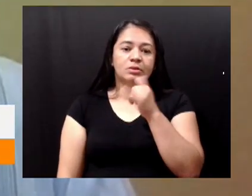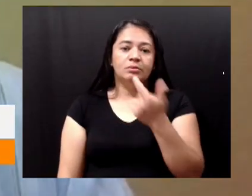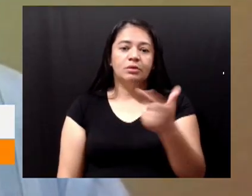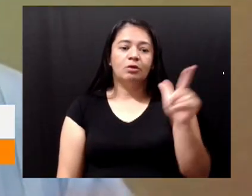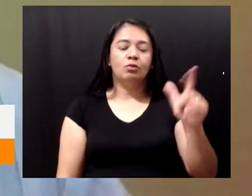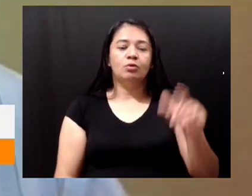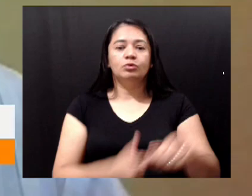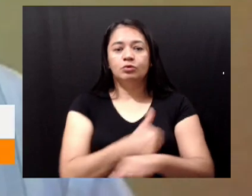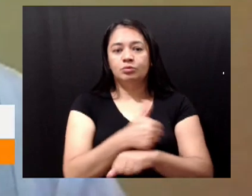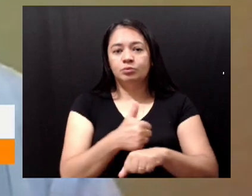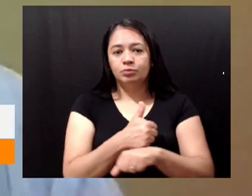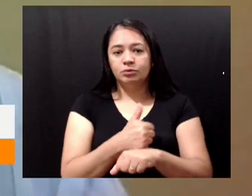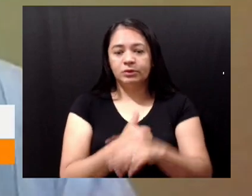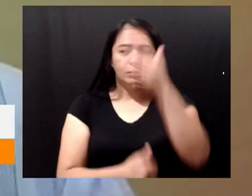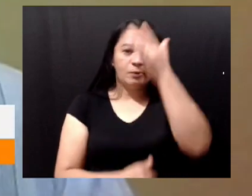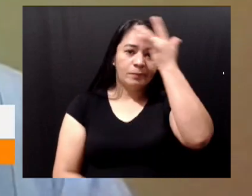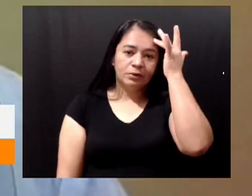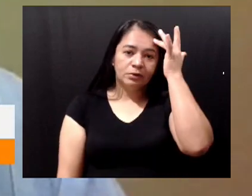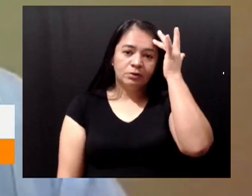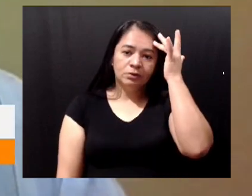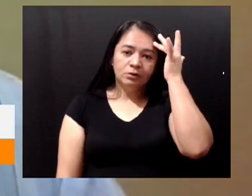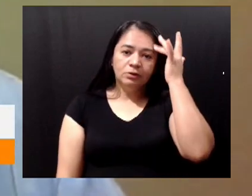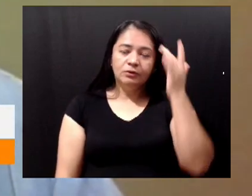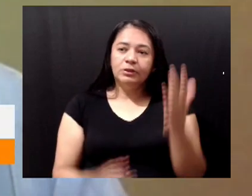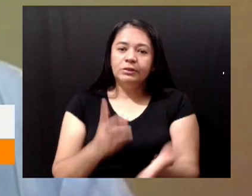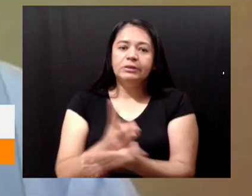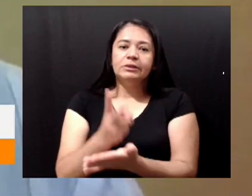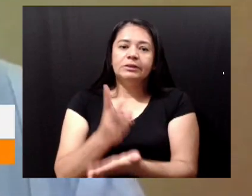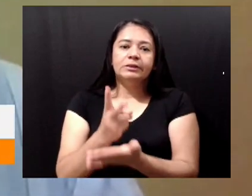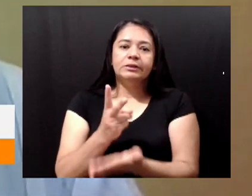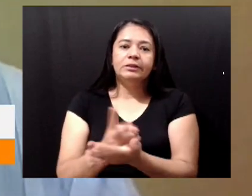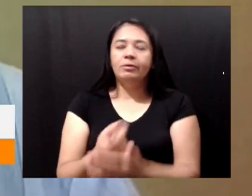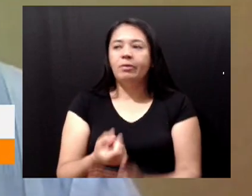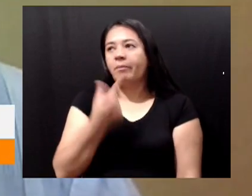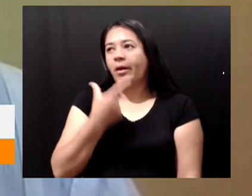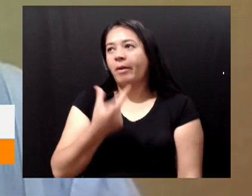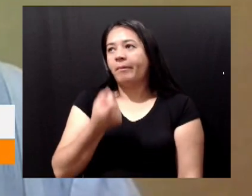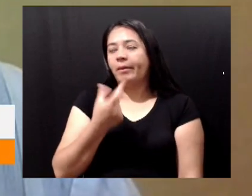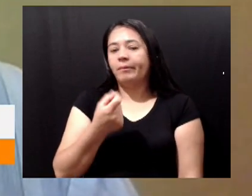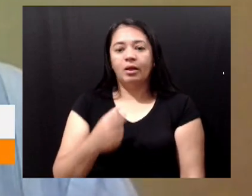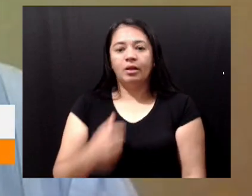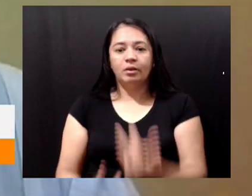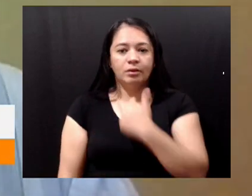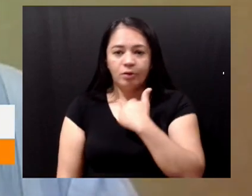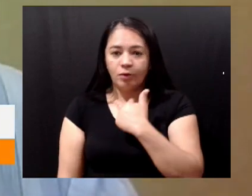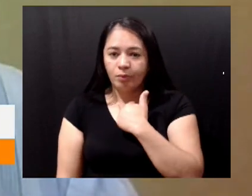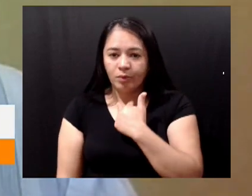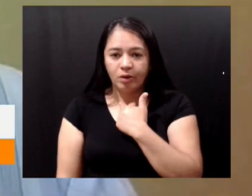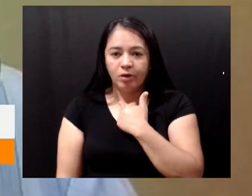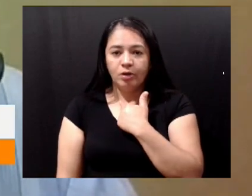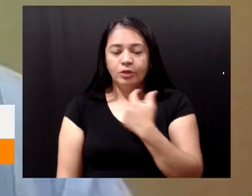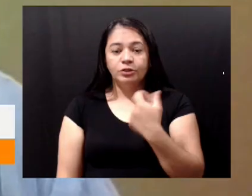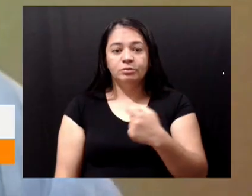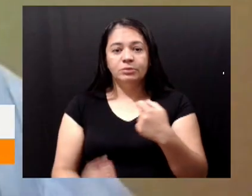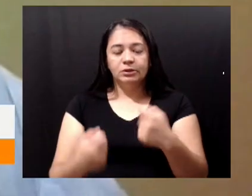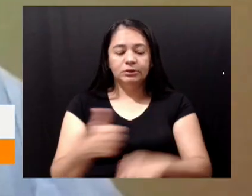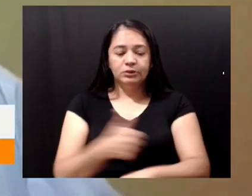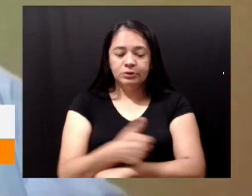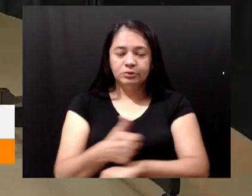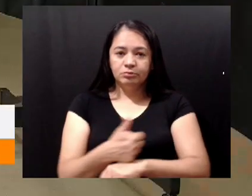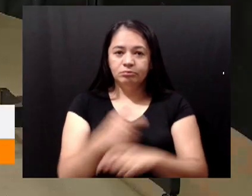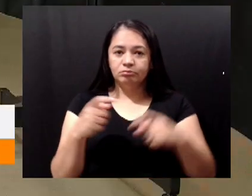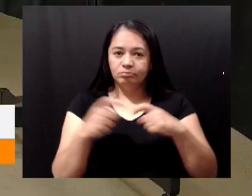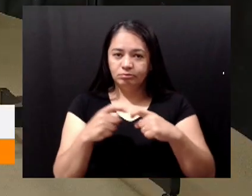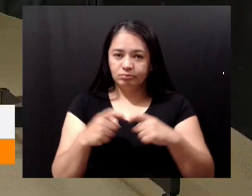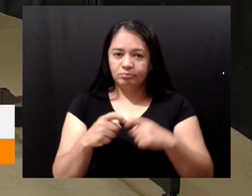pode ficar continuamente usando antiácidos ou medicamentos para gastrite úlcera sem prescrição médica.